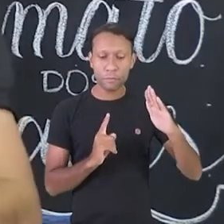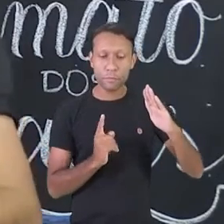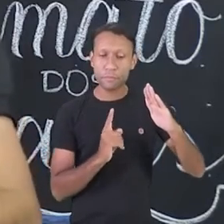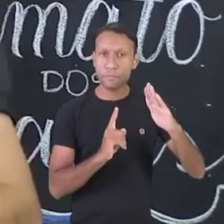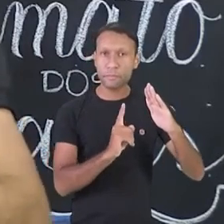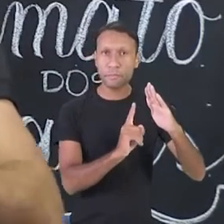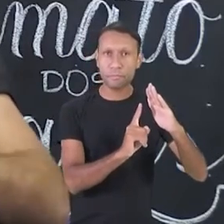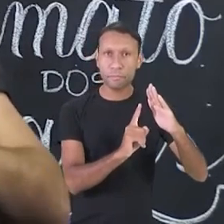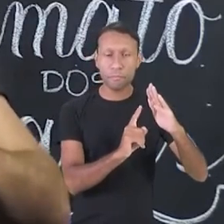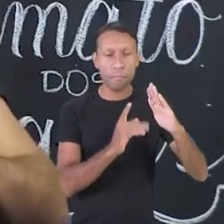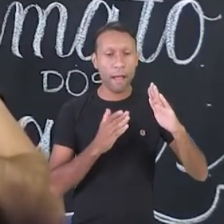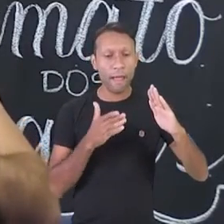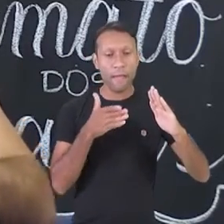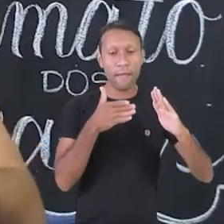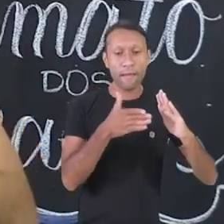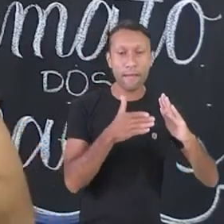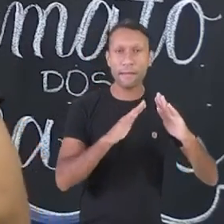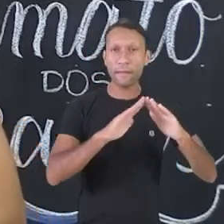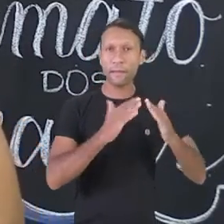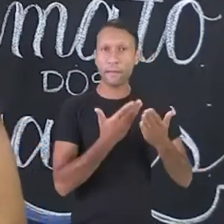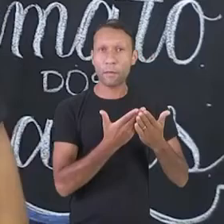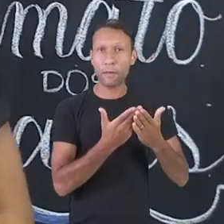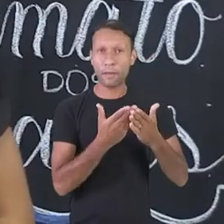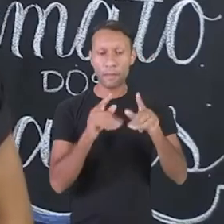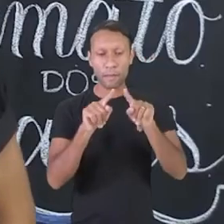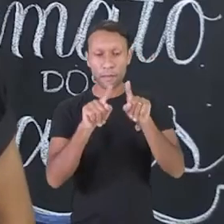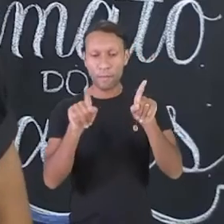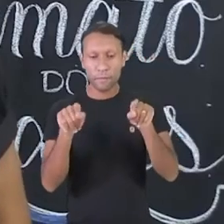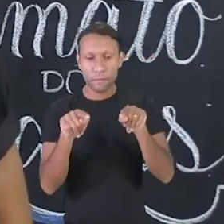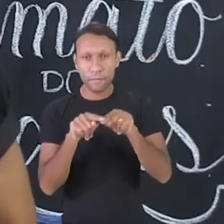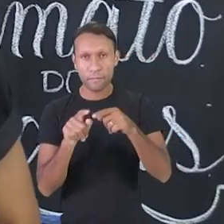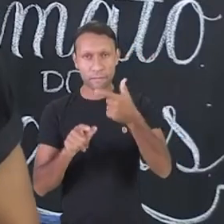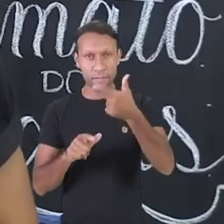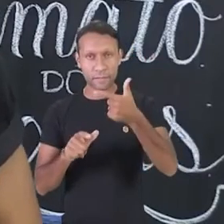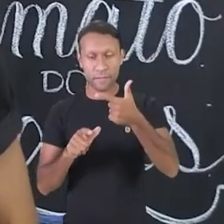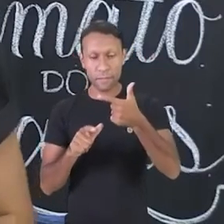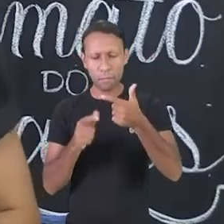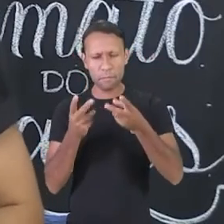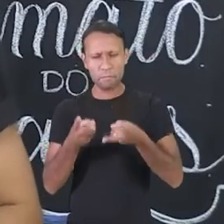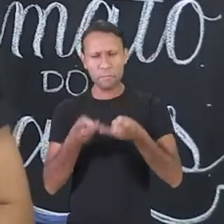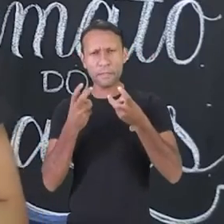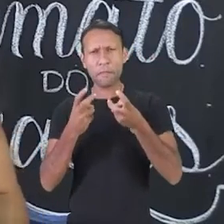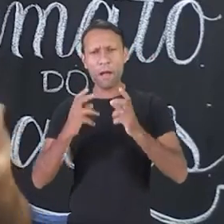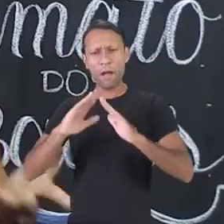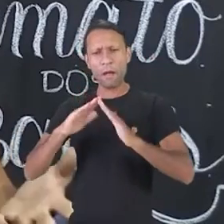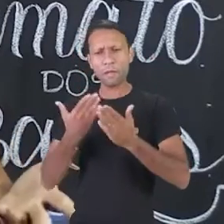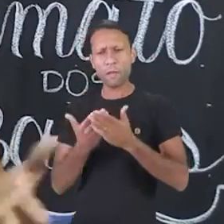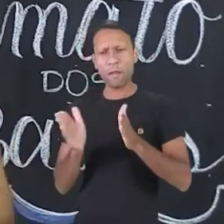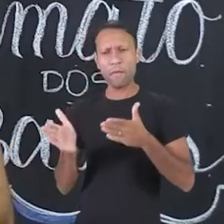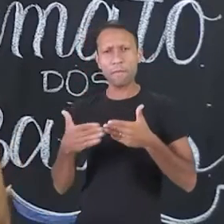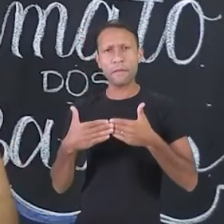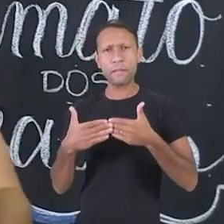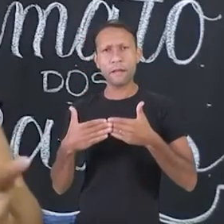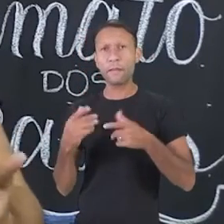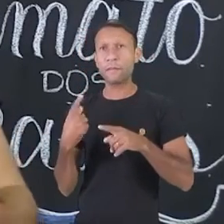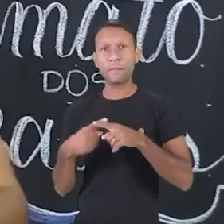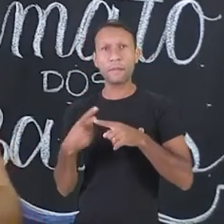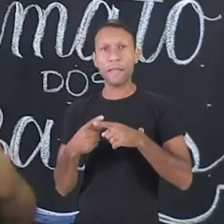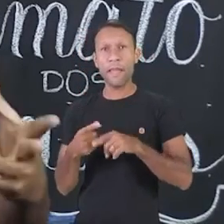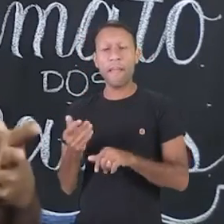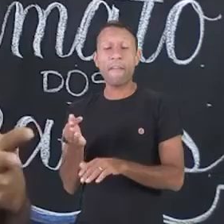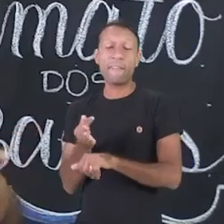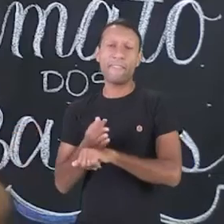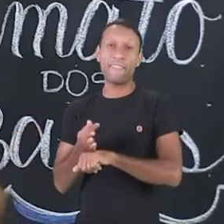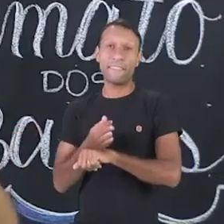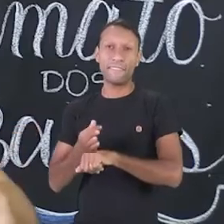entrando nesta instituição. É a situação inicial. No segundo quadrinho, por exemplo, a gente percebe que a escola está fechada e que é um feriado, ou